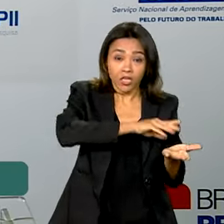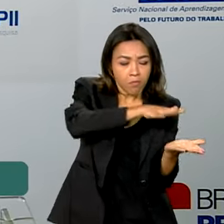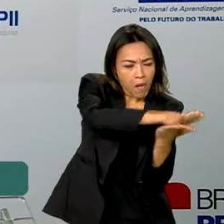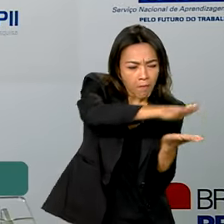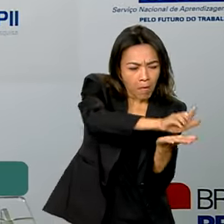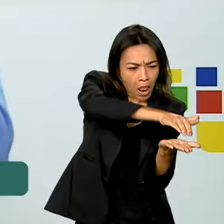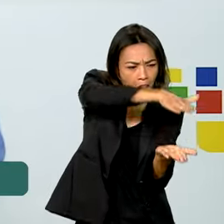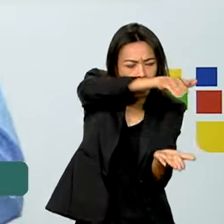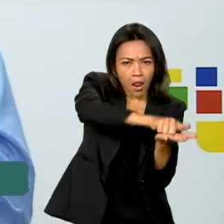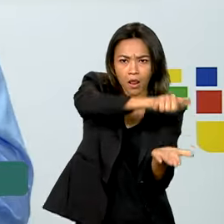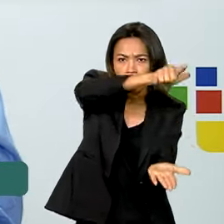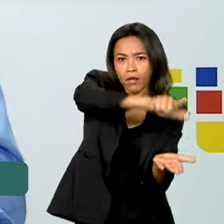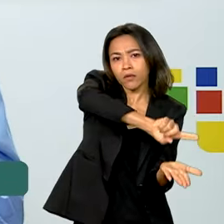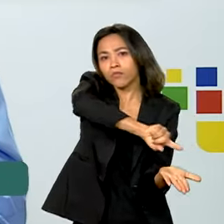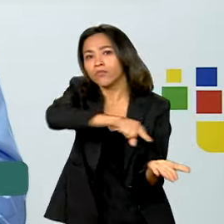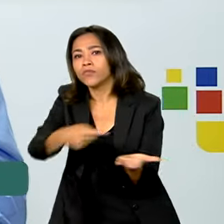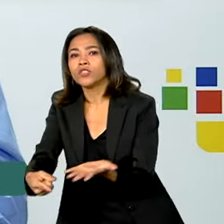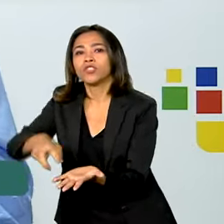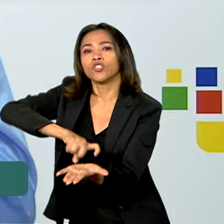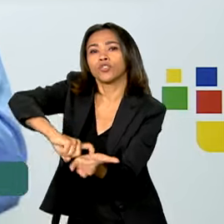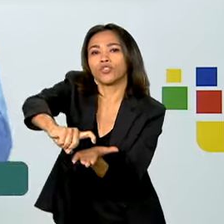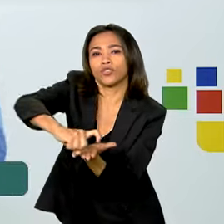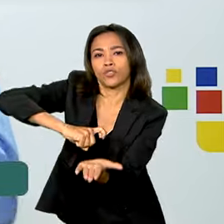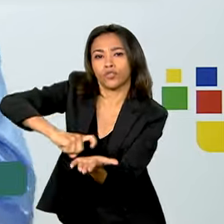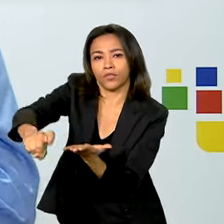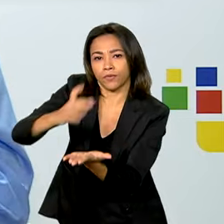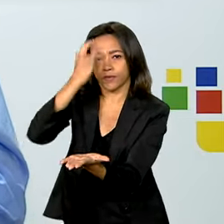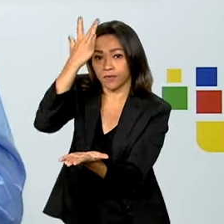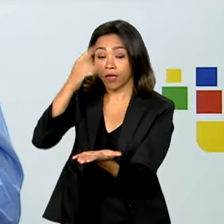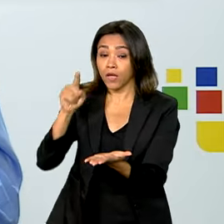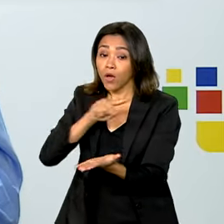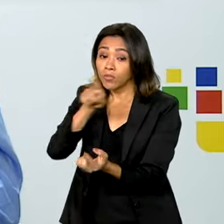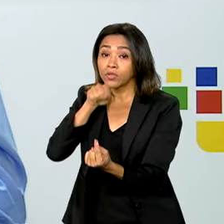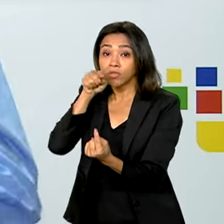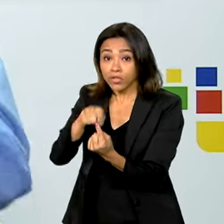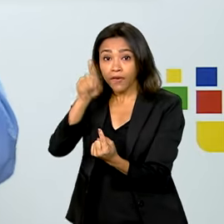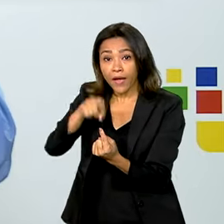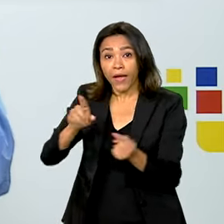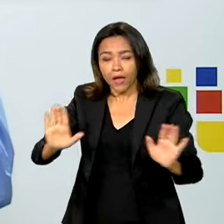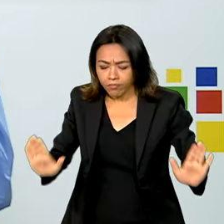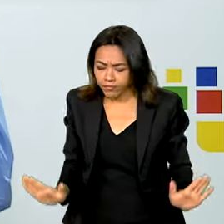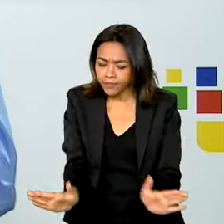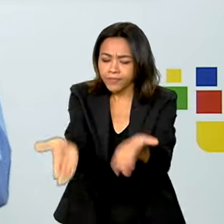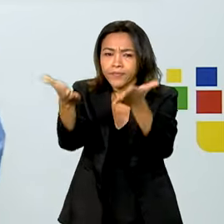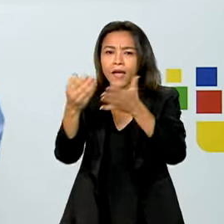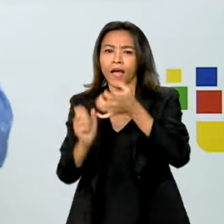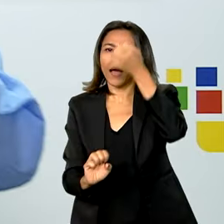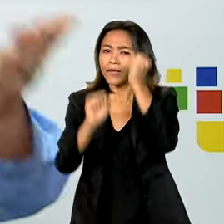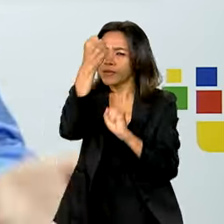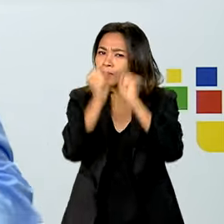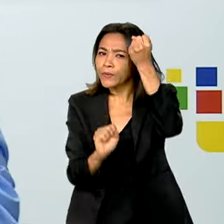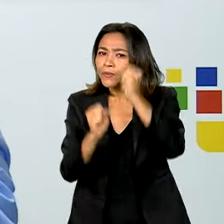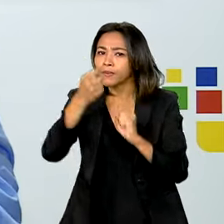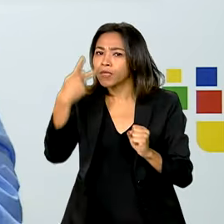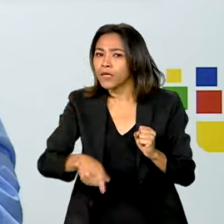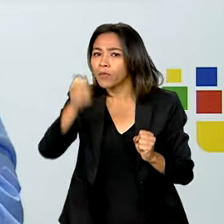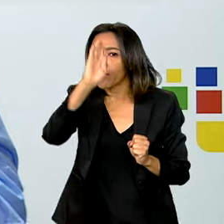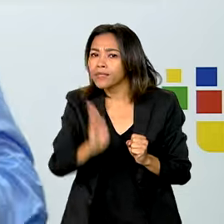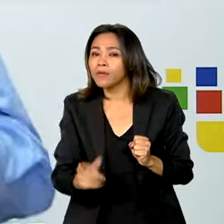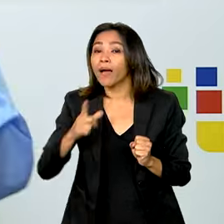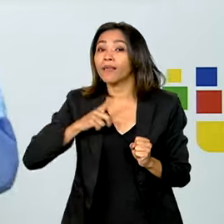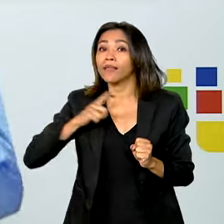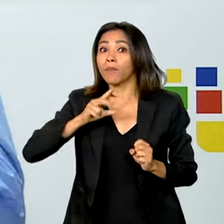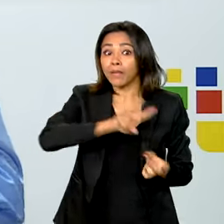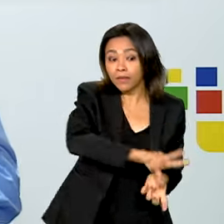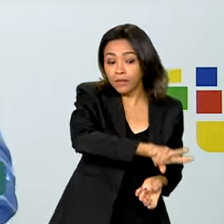seus processos. A proposta do programa é ajudar a indústria nacional a promover a transformação